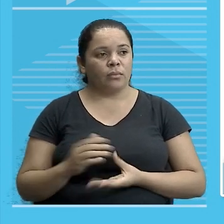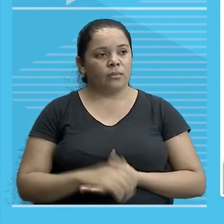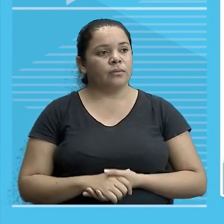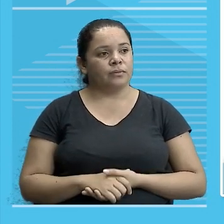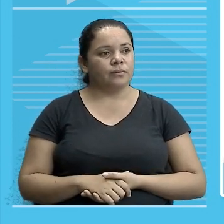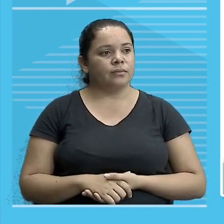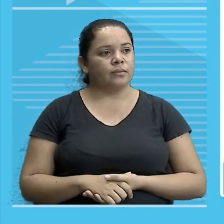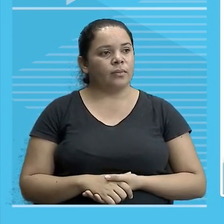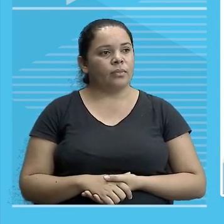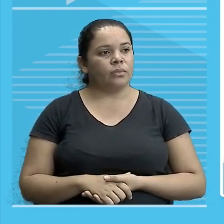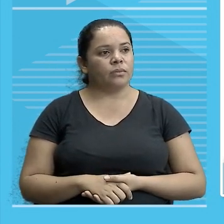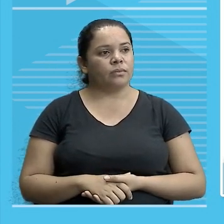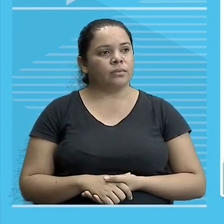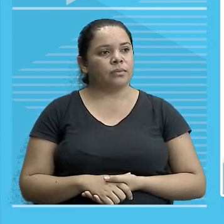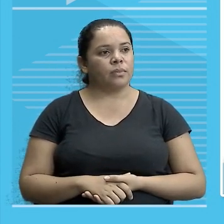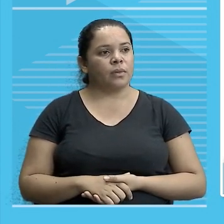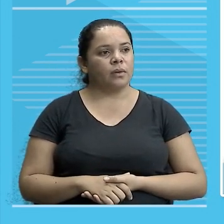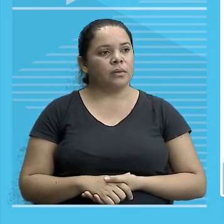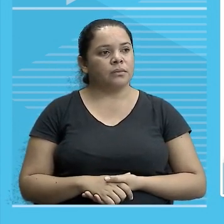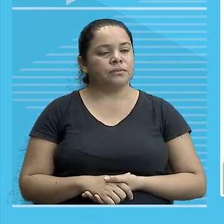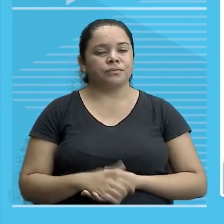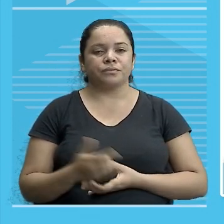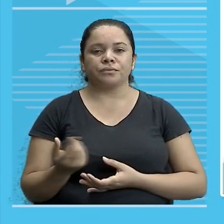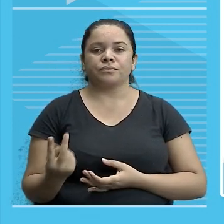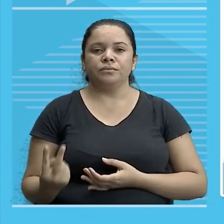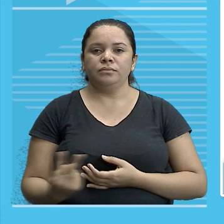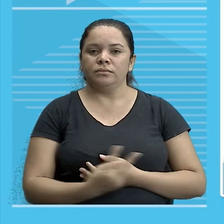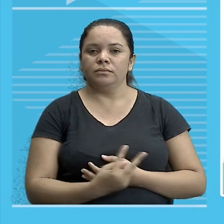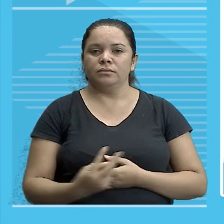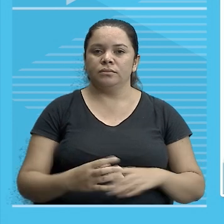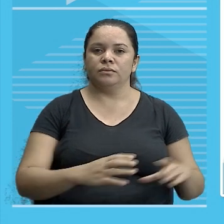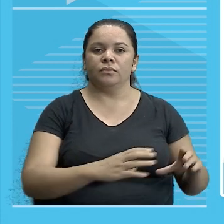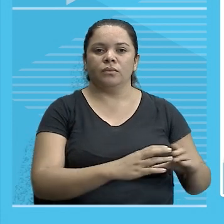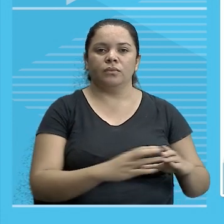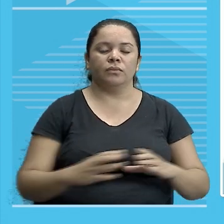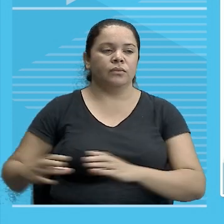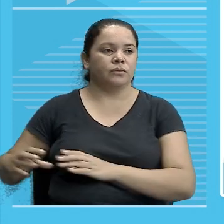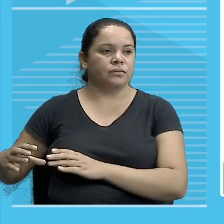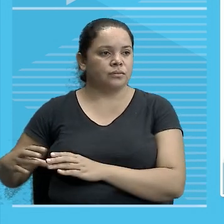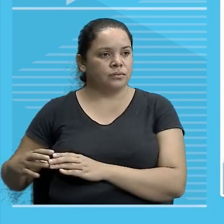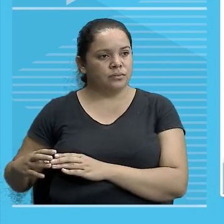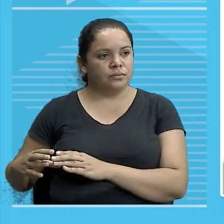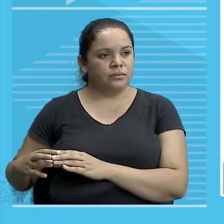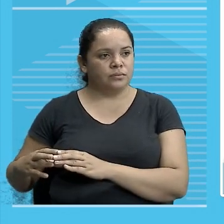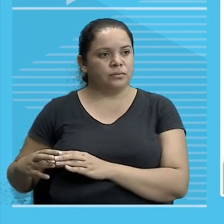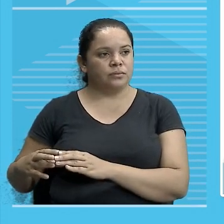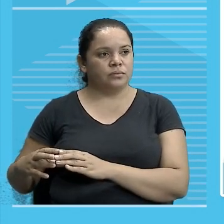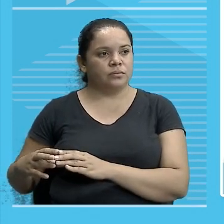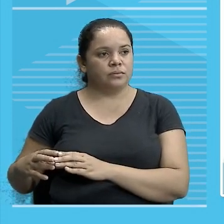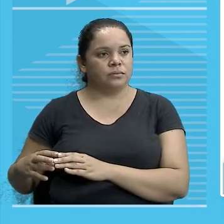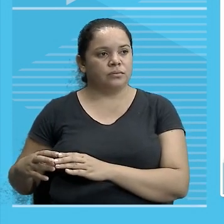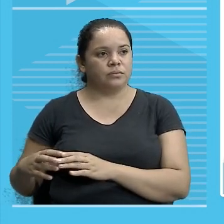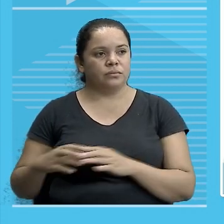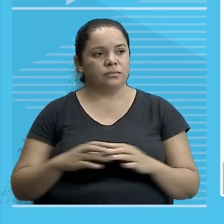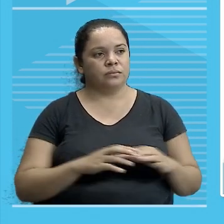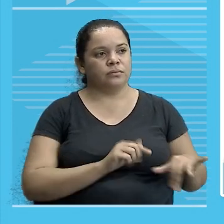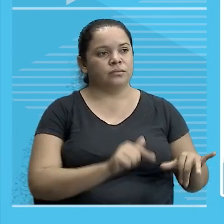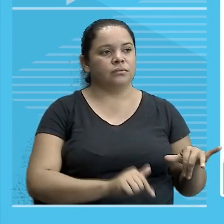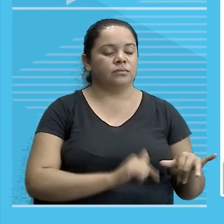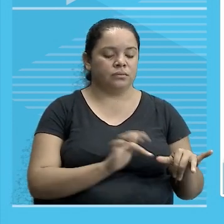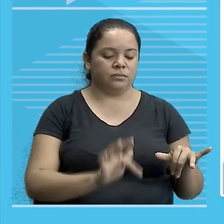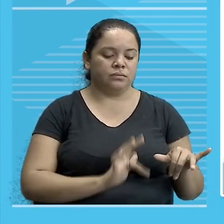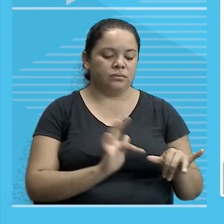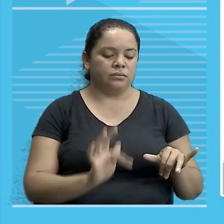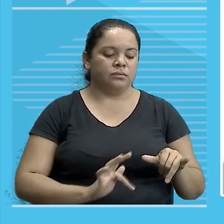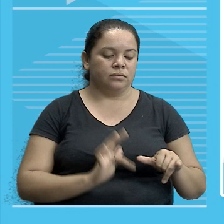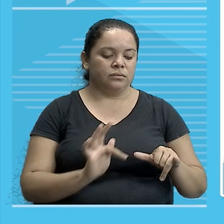aconteça, o que é que eu estou fazendo aqui? Dividindo em dois processos. um chamado de processo físico, esse que está do teu lado